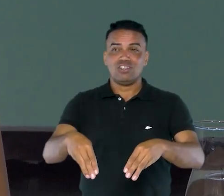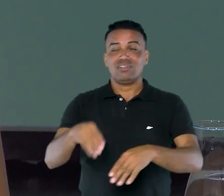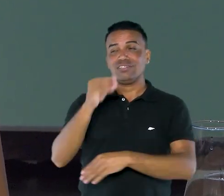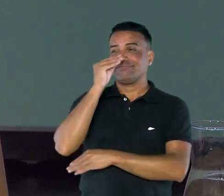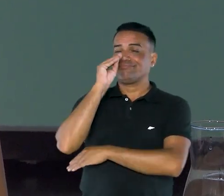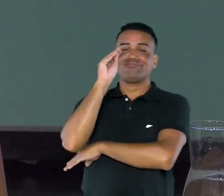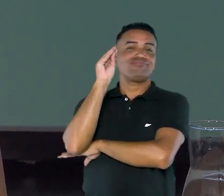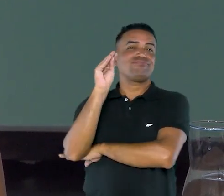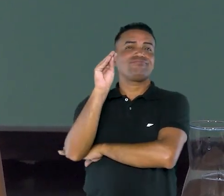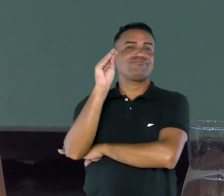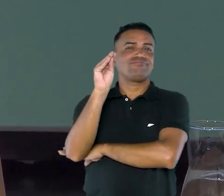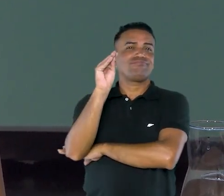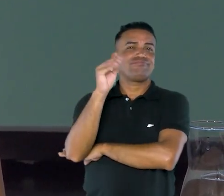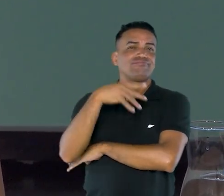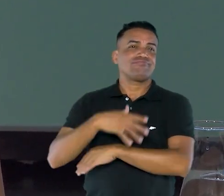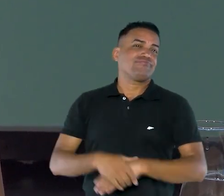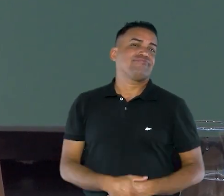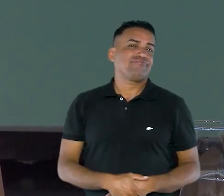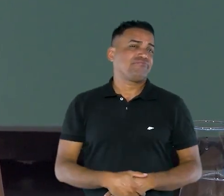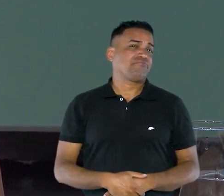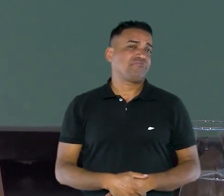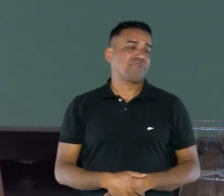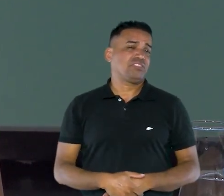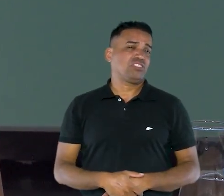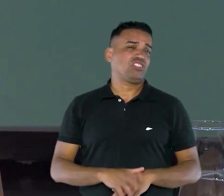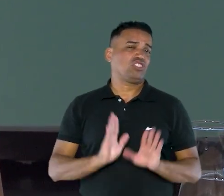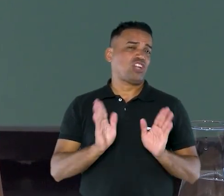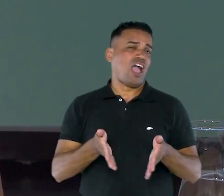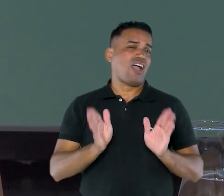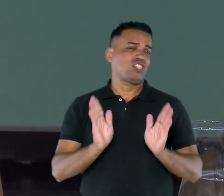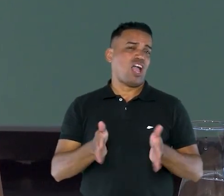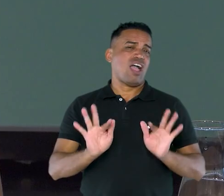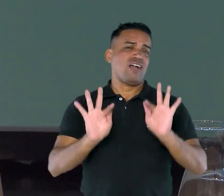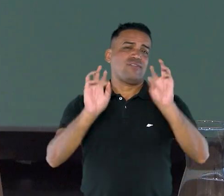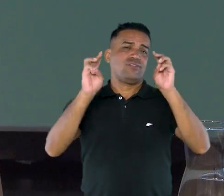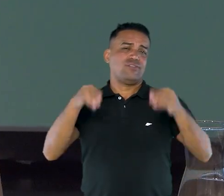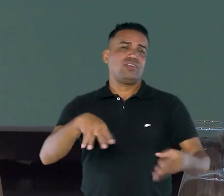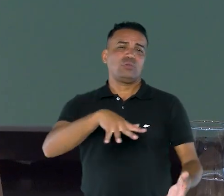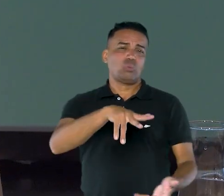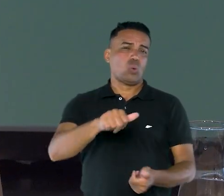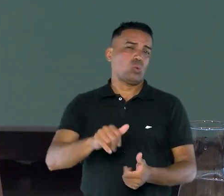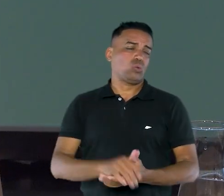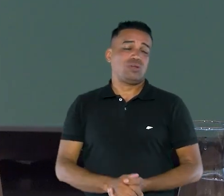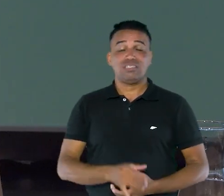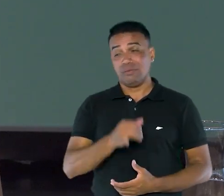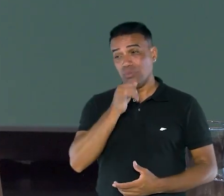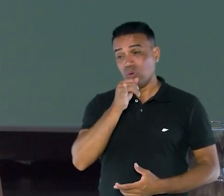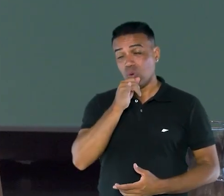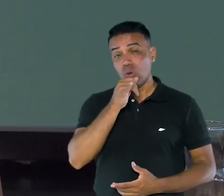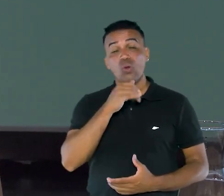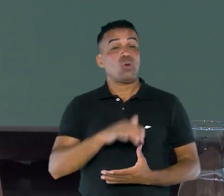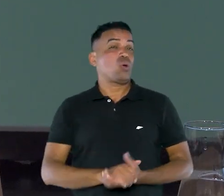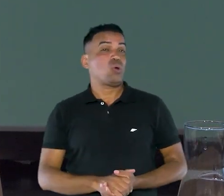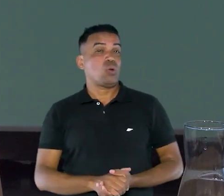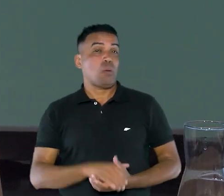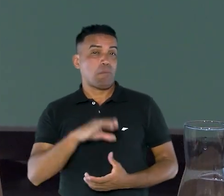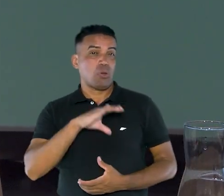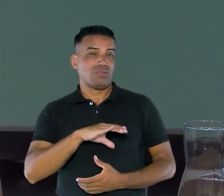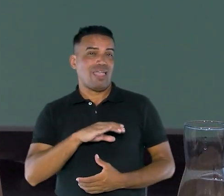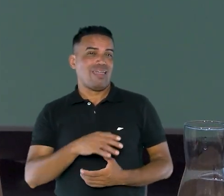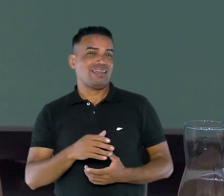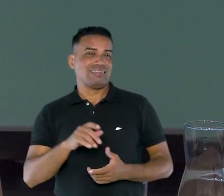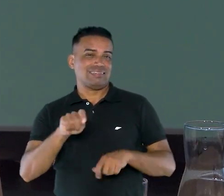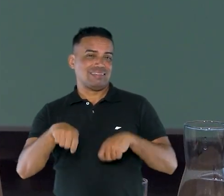desimplica. Porque o céu caiu, tipo, com perdão do bom português aqui, fodeu,